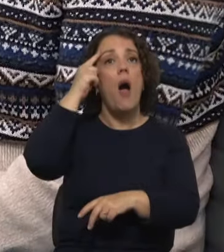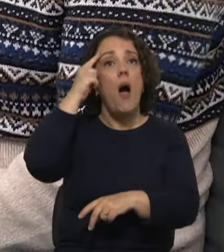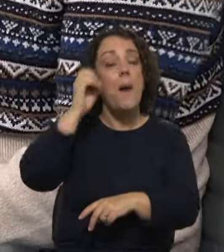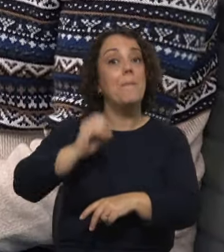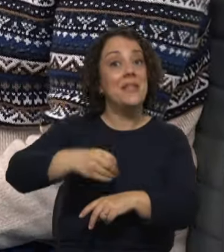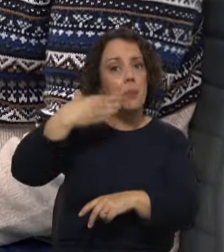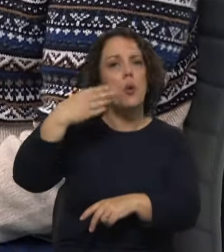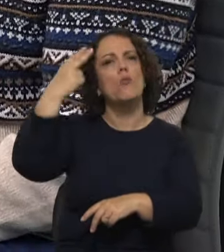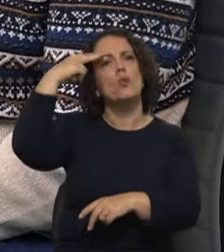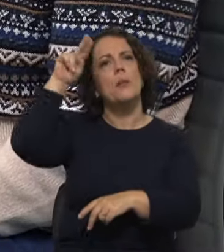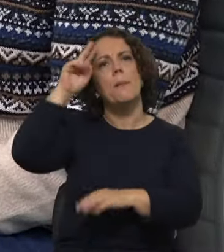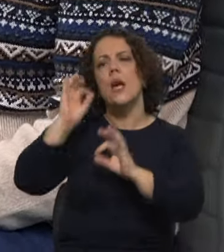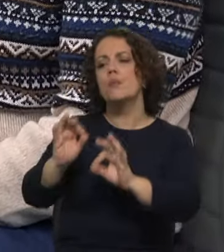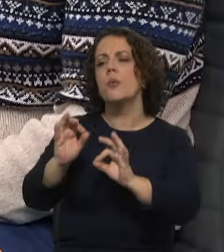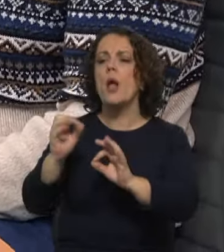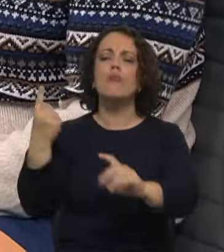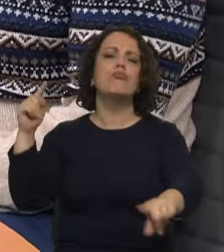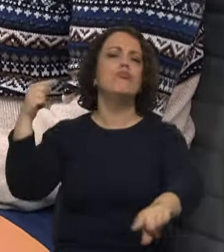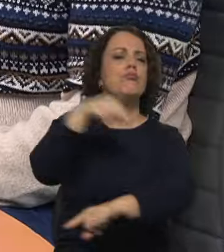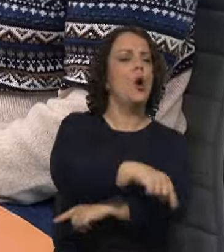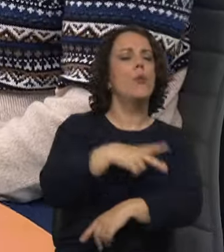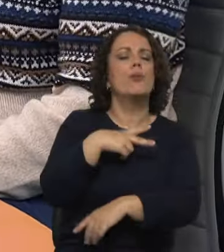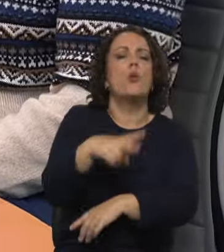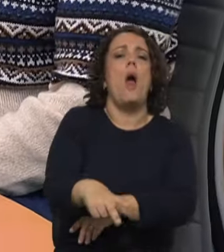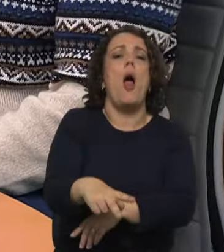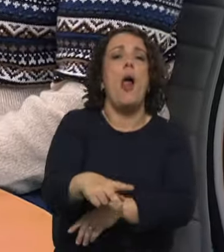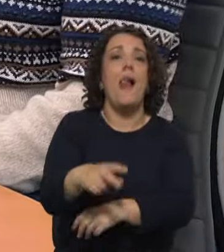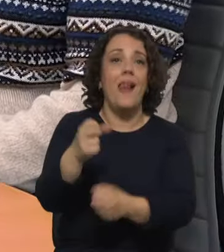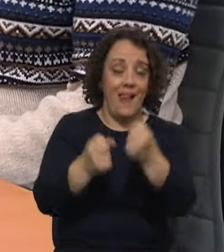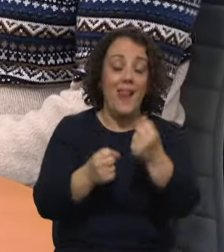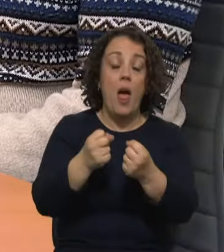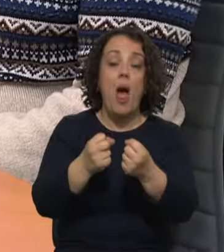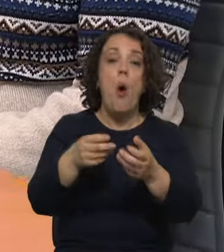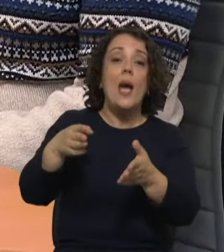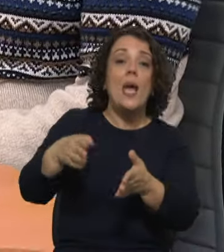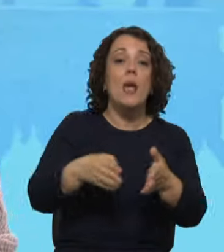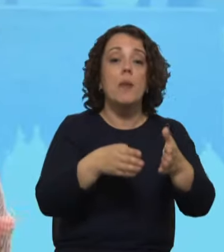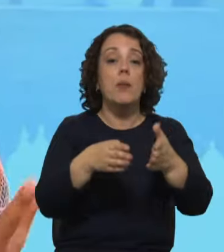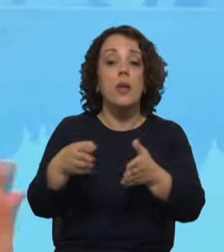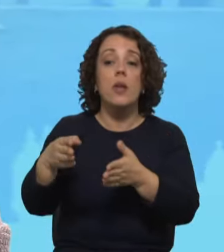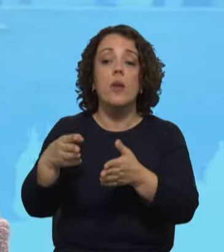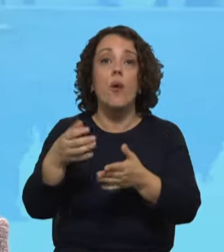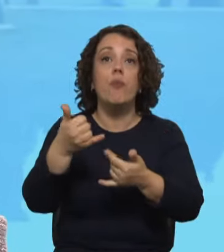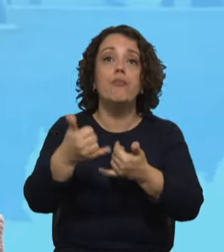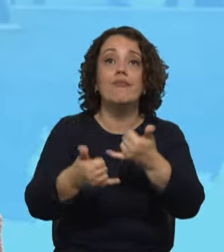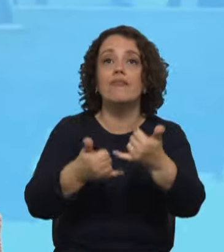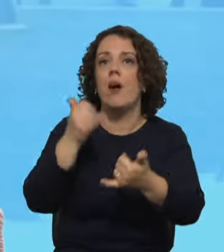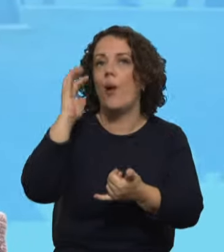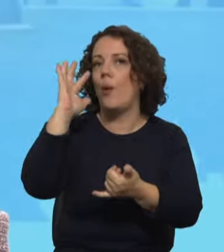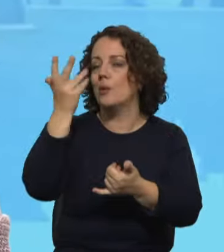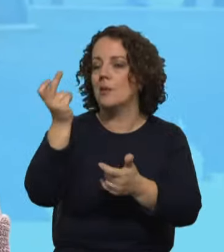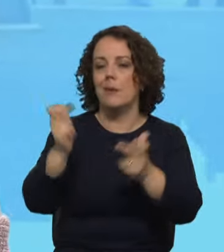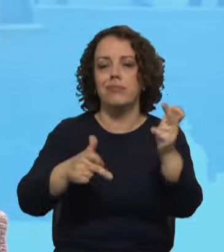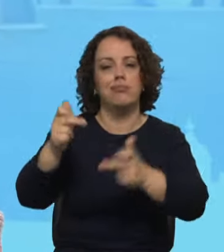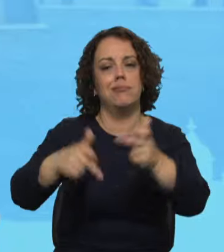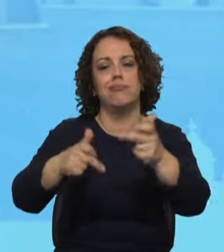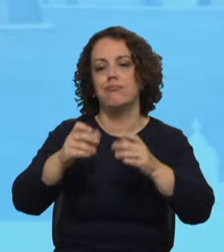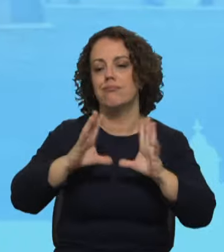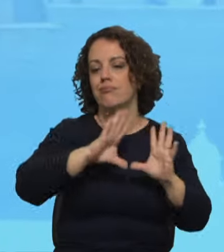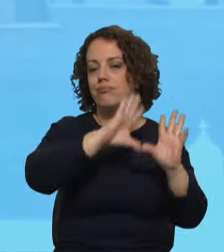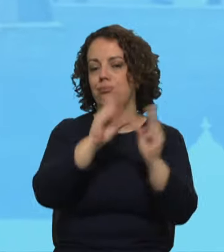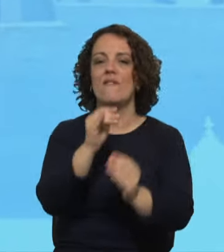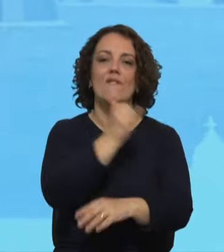Portugal só que nós não sabíamos o que é que isso envolvia Então como fomos descobrindo ao longo do caminho aconteceu ser em 22 meses sim